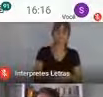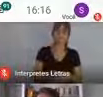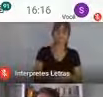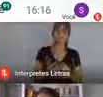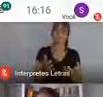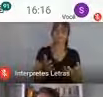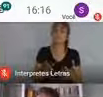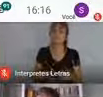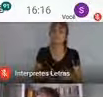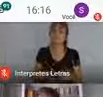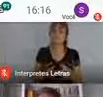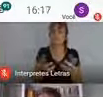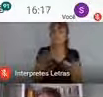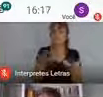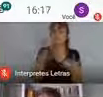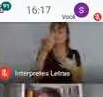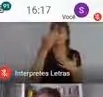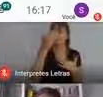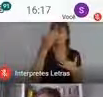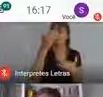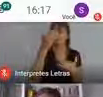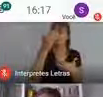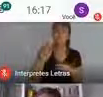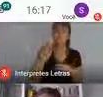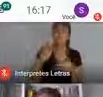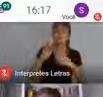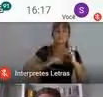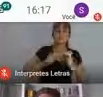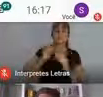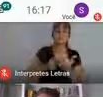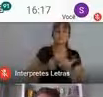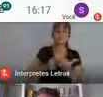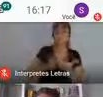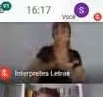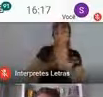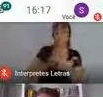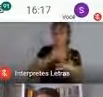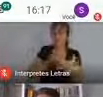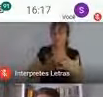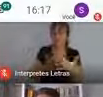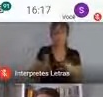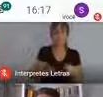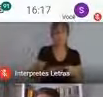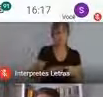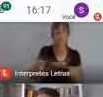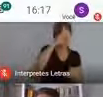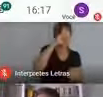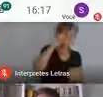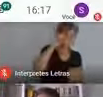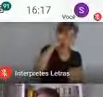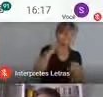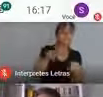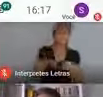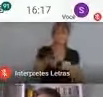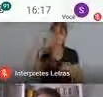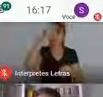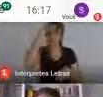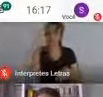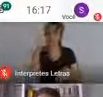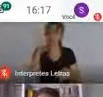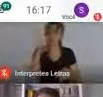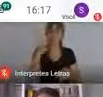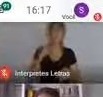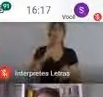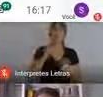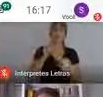agradecer aos nossos intérpretes de Libras, a Etienne Áurea, que garante a acessibilidade